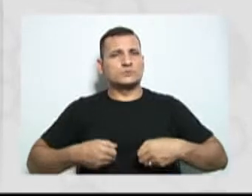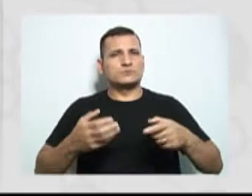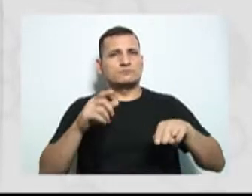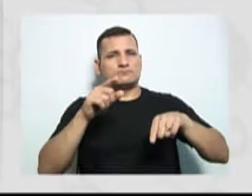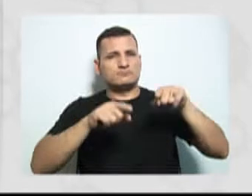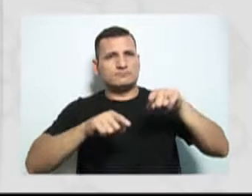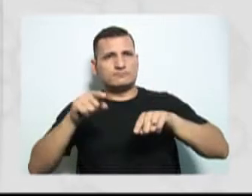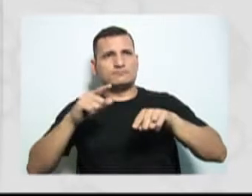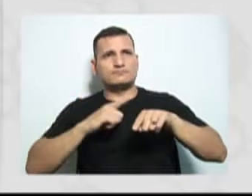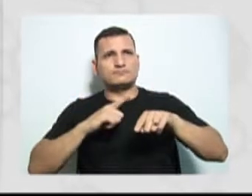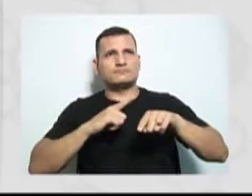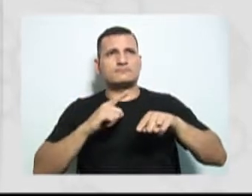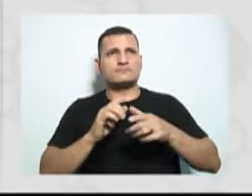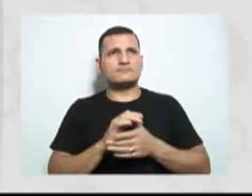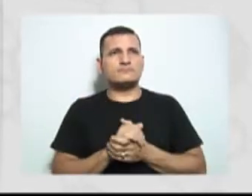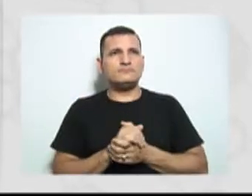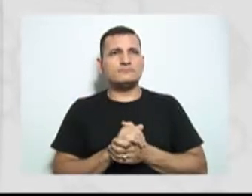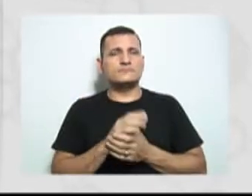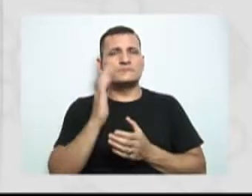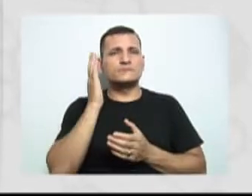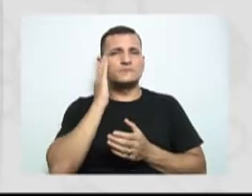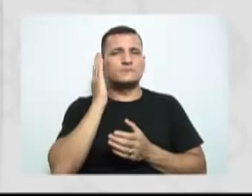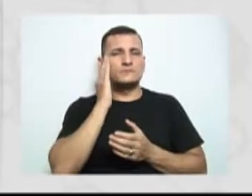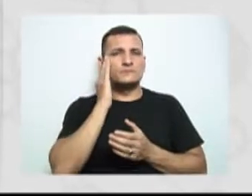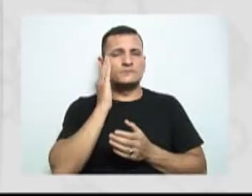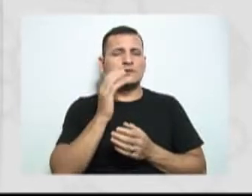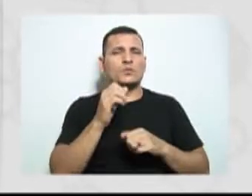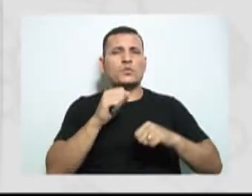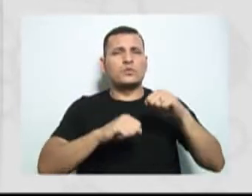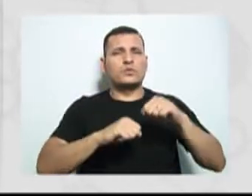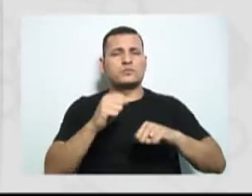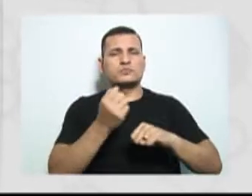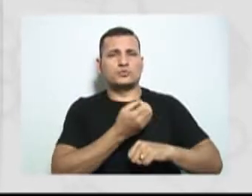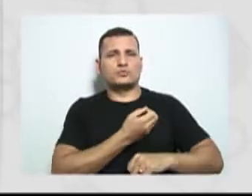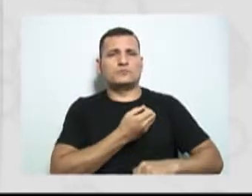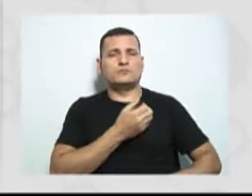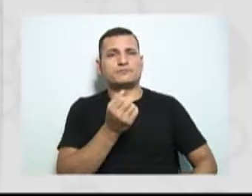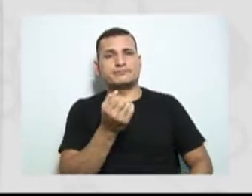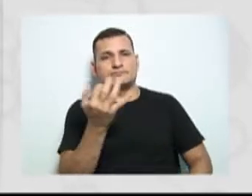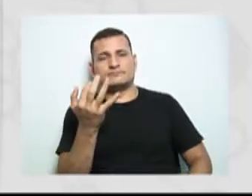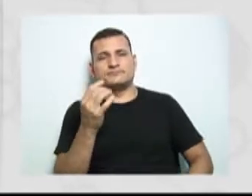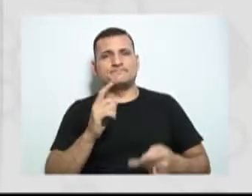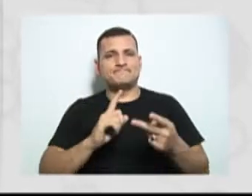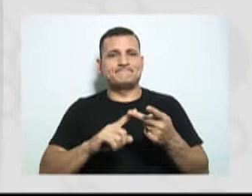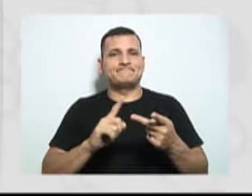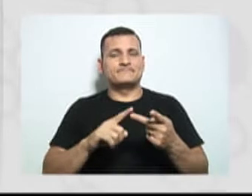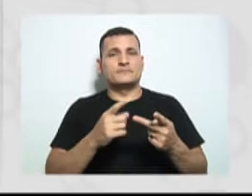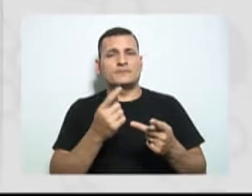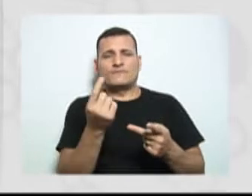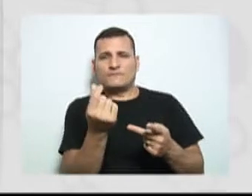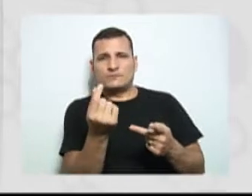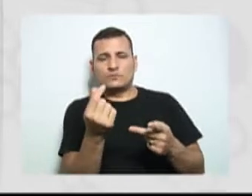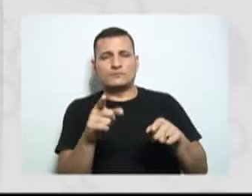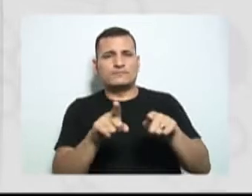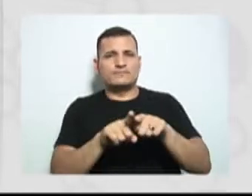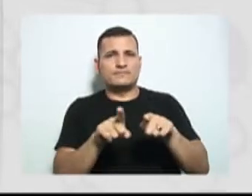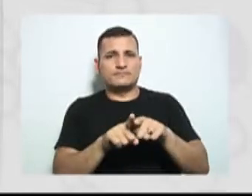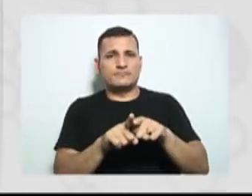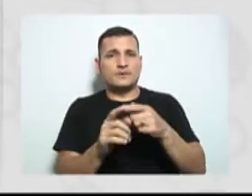de definir os volumes mínimos de produção e os preços, sem perdas